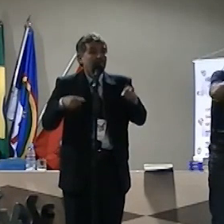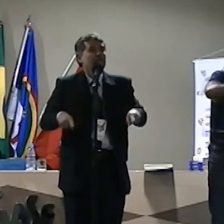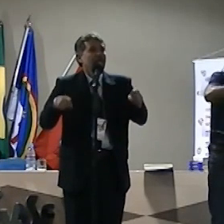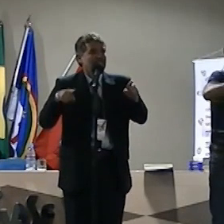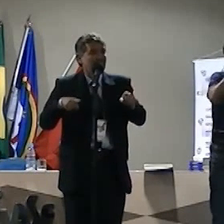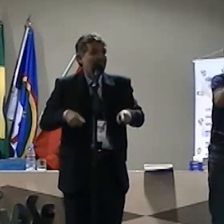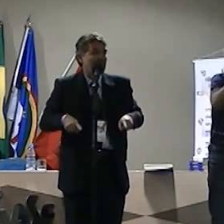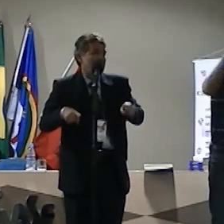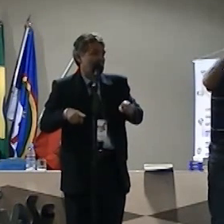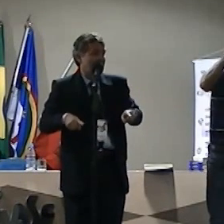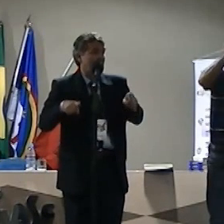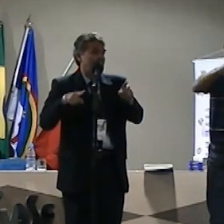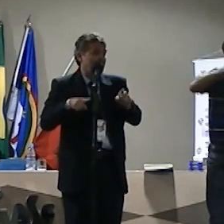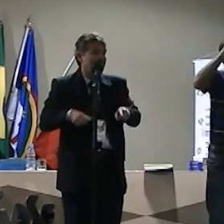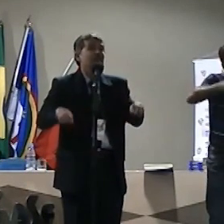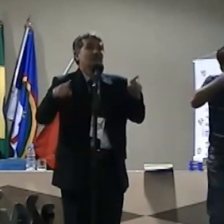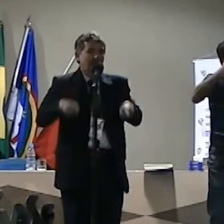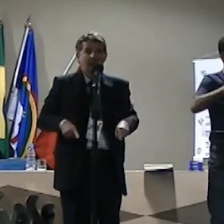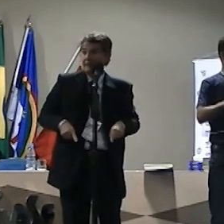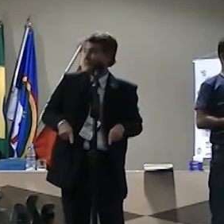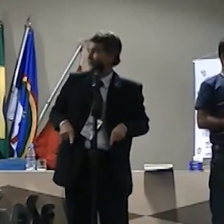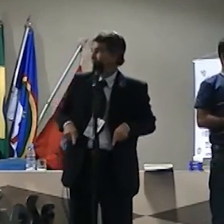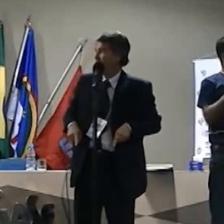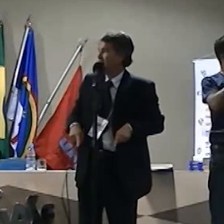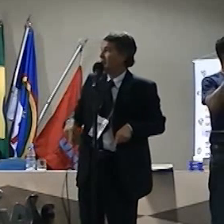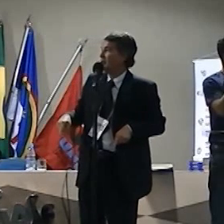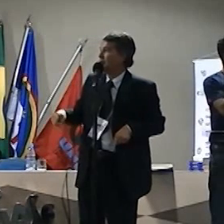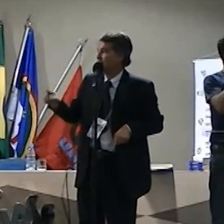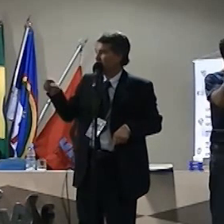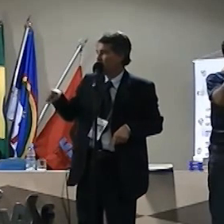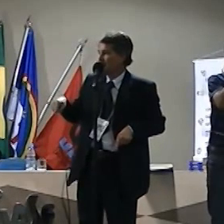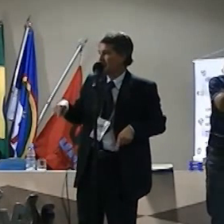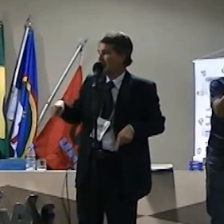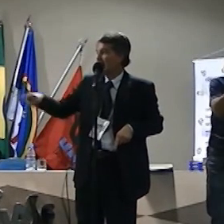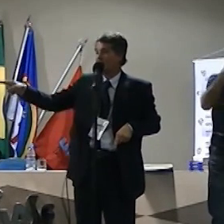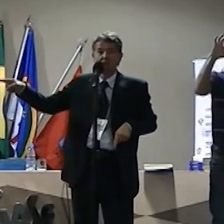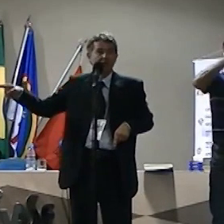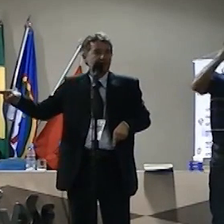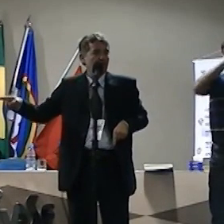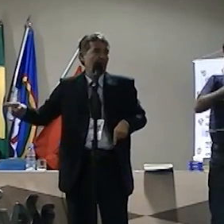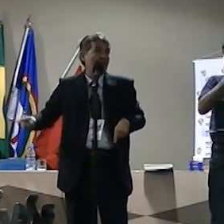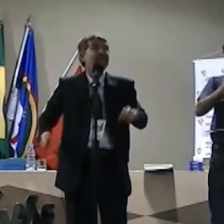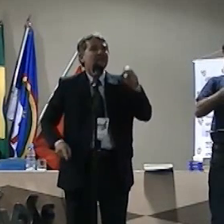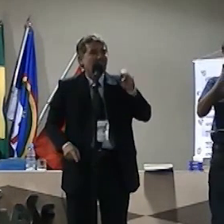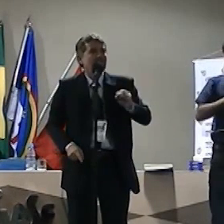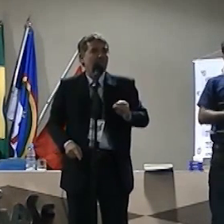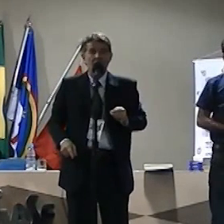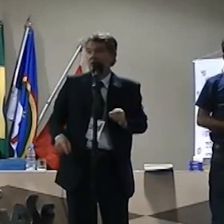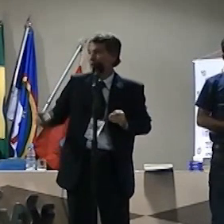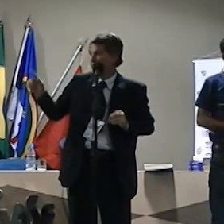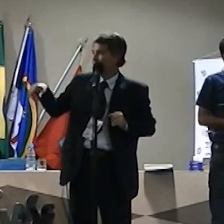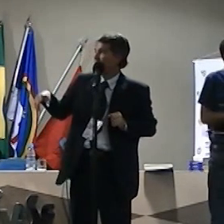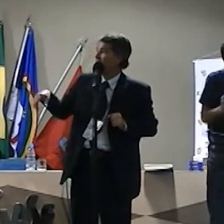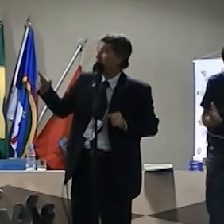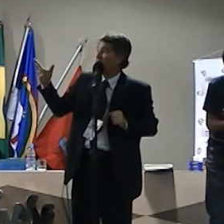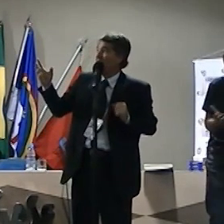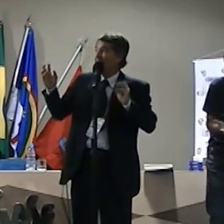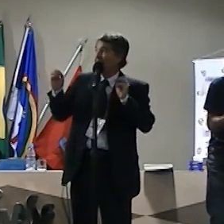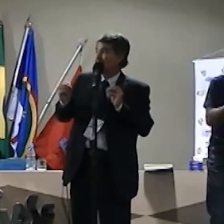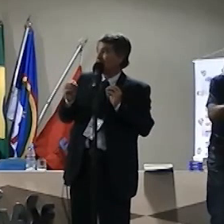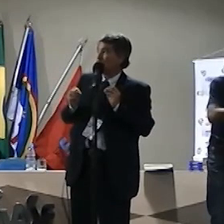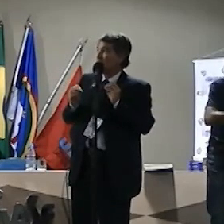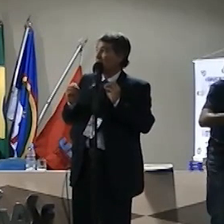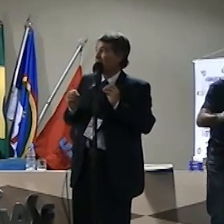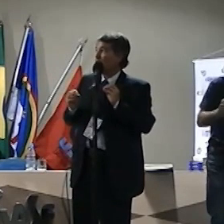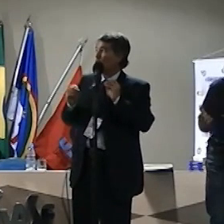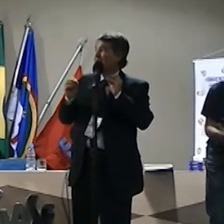E temos que dar a responsabilidade dos familiares também. Então, pode passar. E aí a estimulação precoce desde pequenininho. Então, a